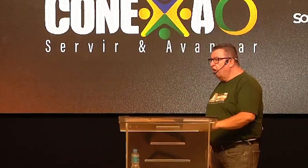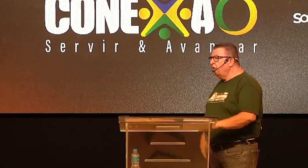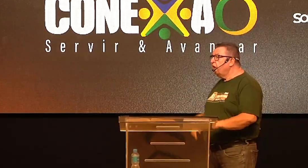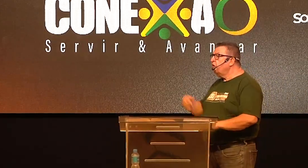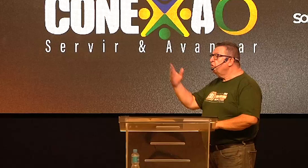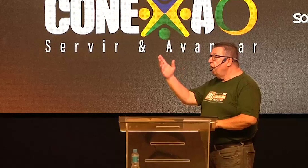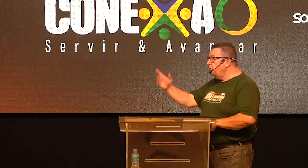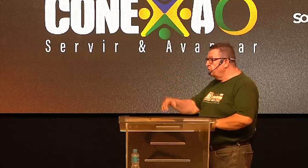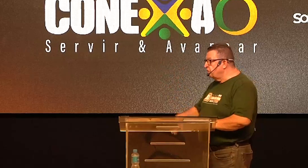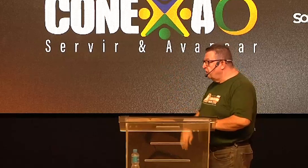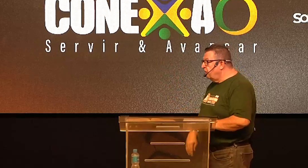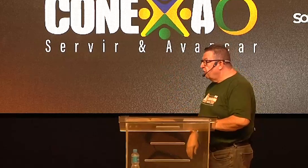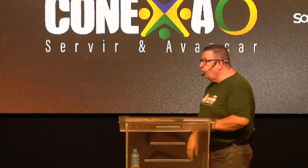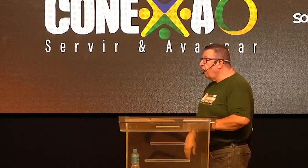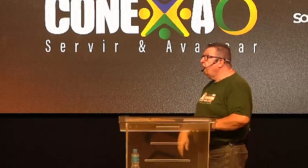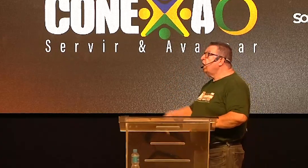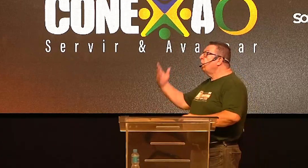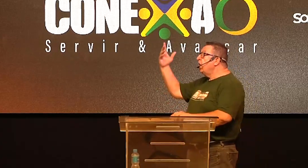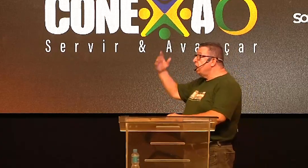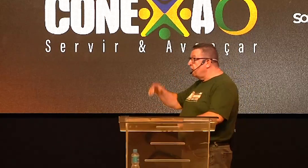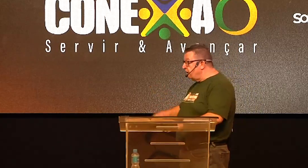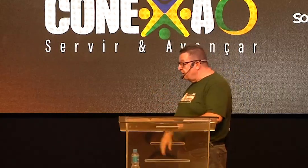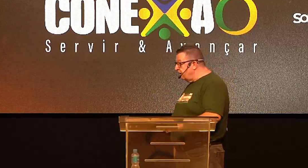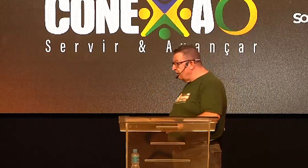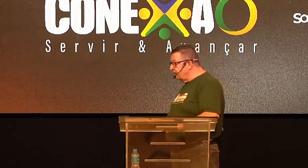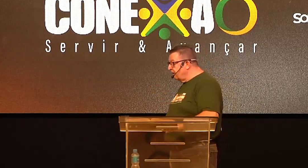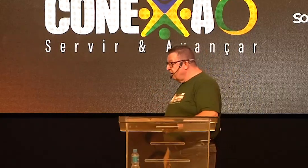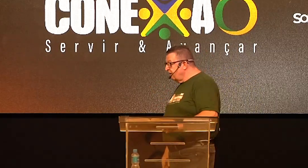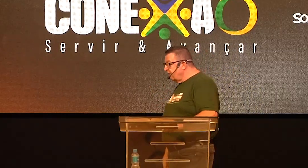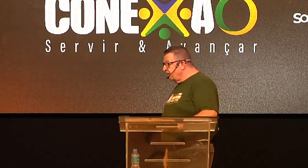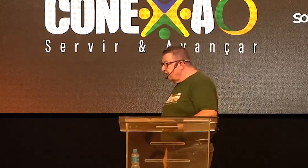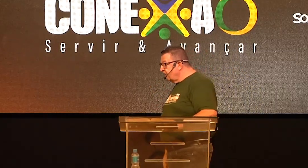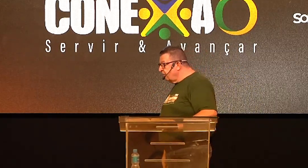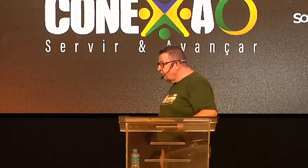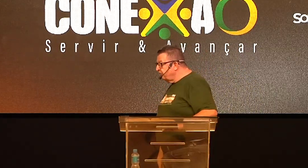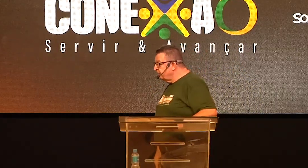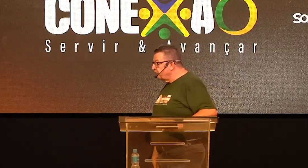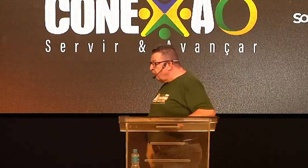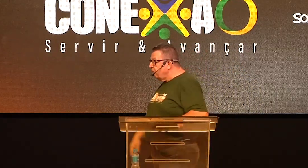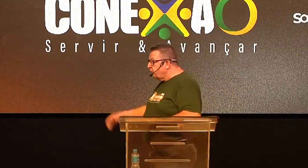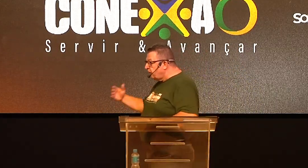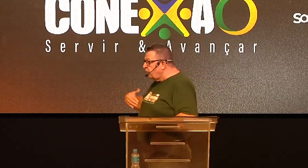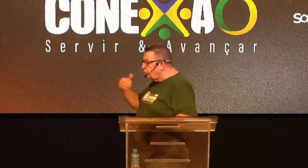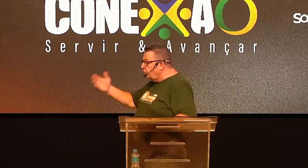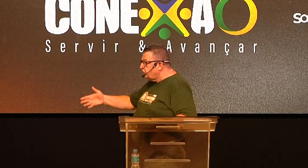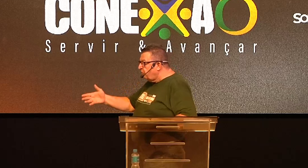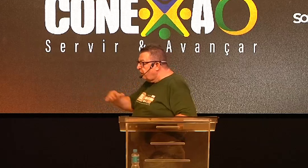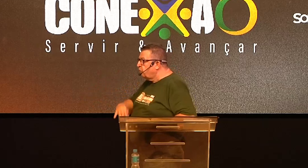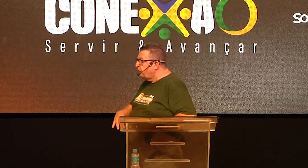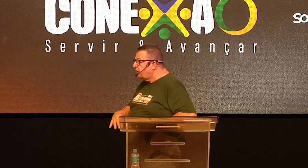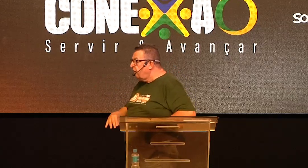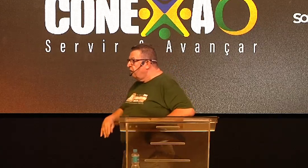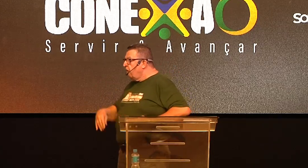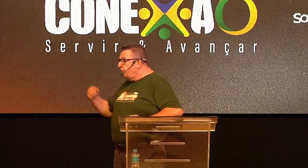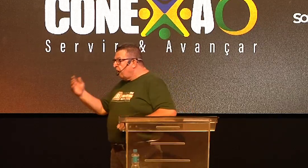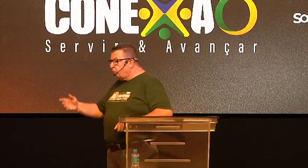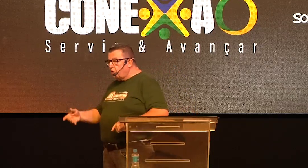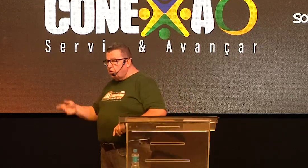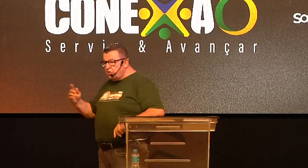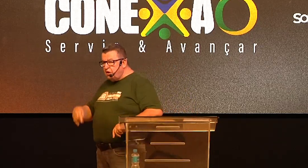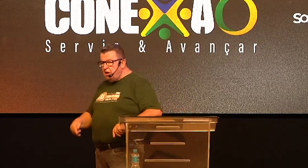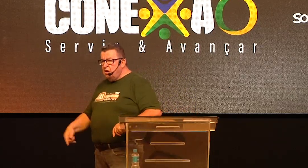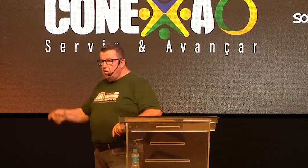Onde é que nós vamos? Com a Rica Play? Não é? Porque nós somos chamados para quê?